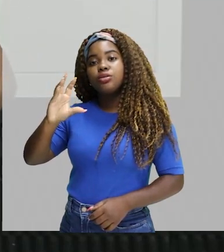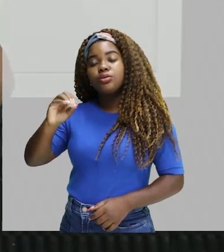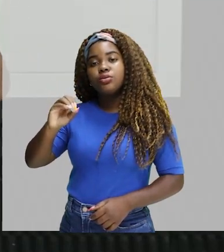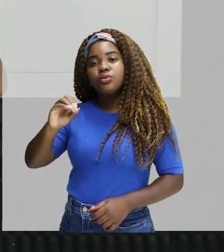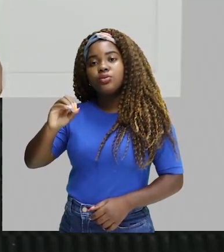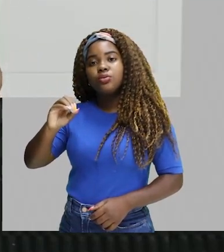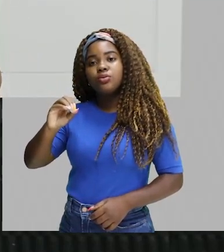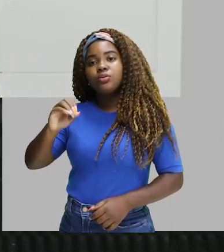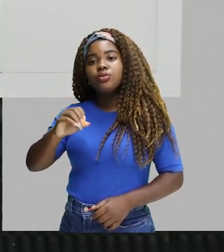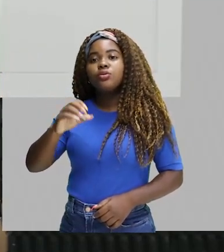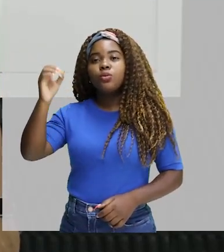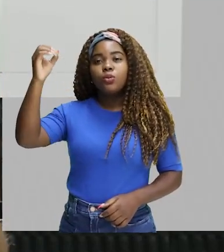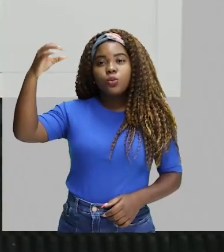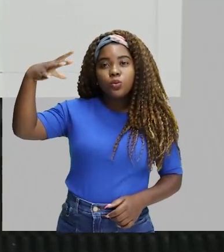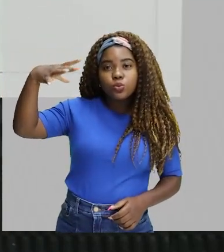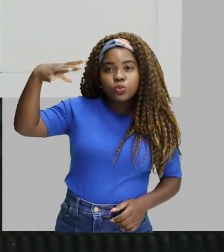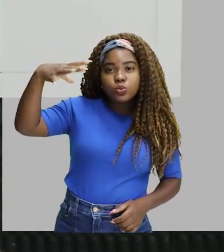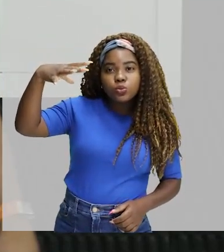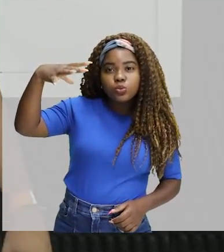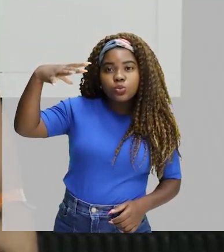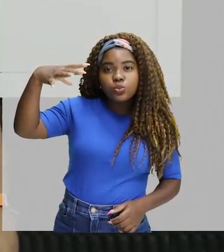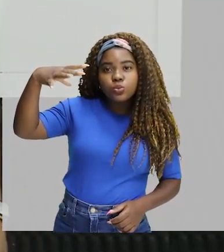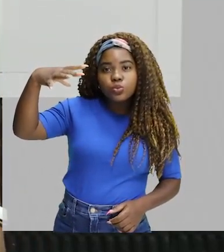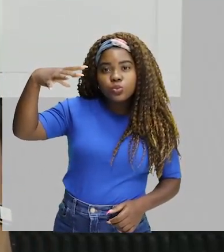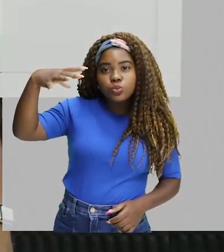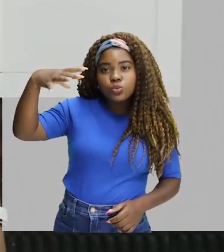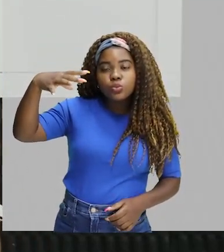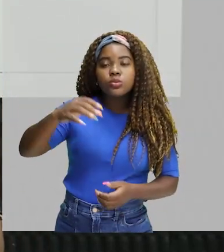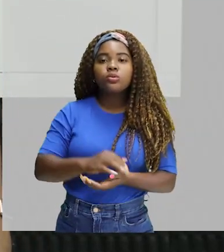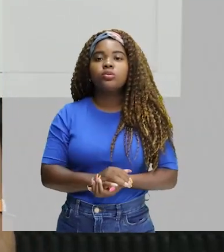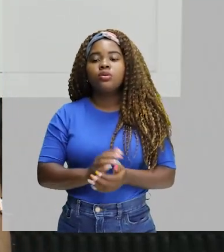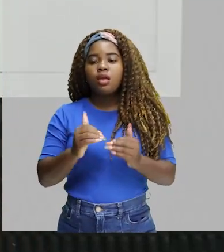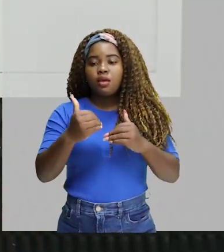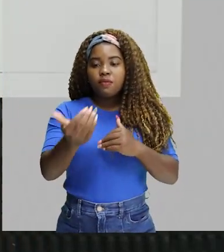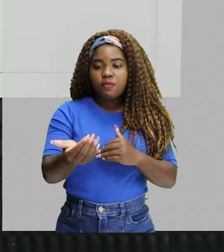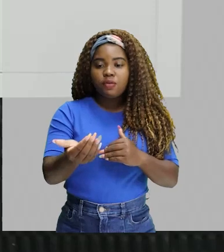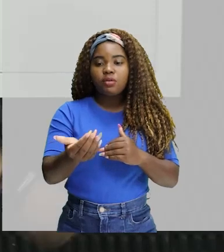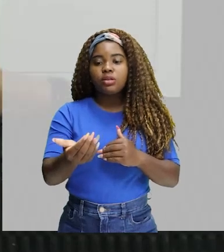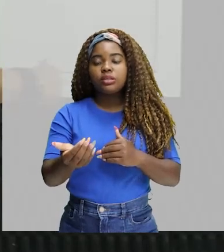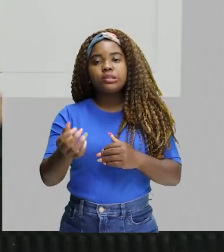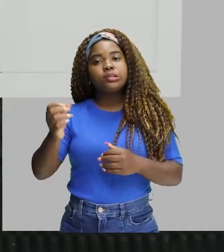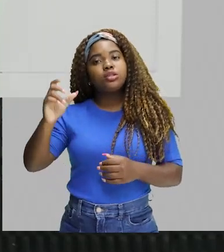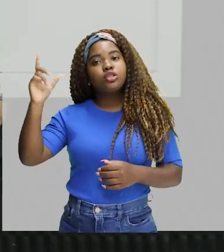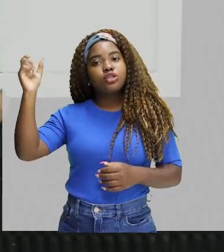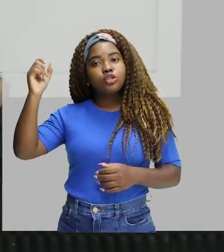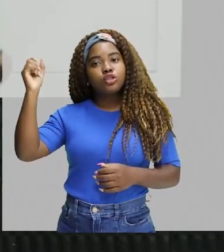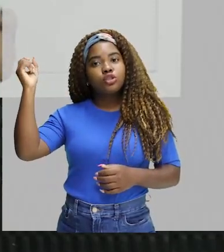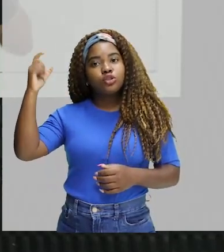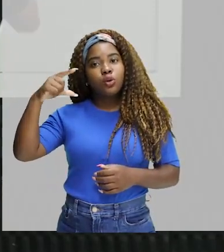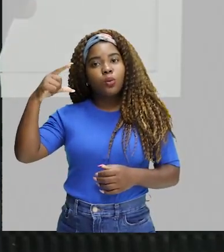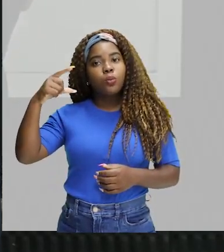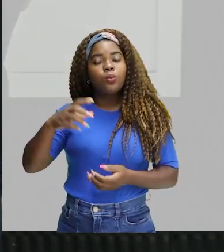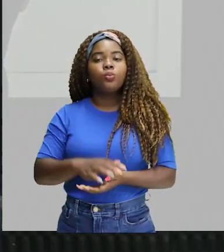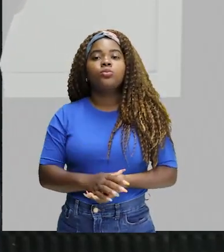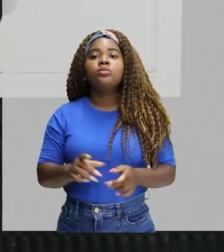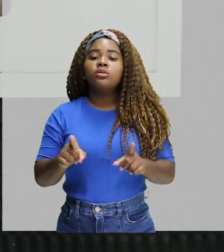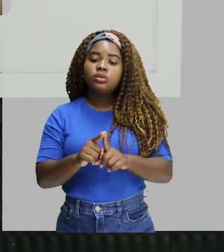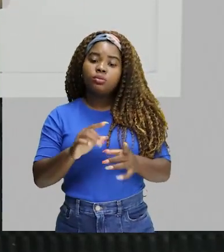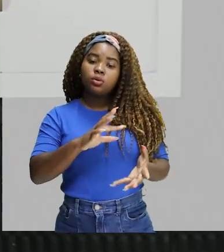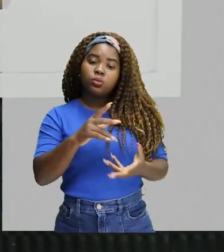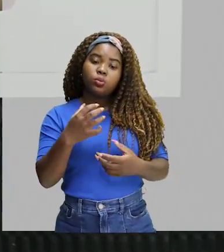maêutos, luz. Fora da caverna, sol, luz. E nós temos o mundo